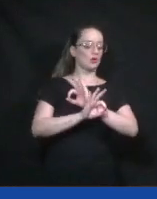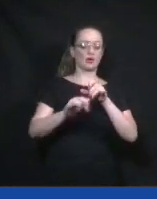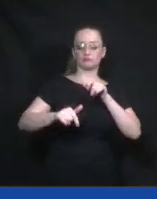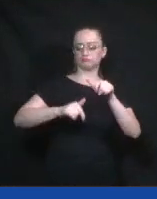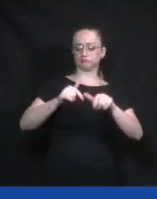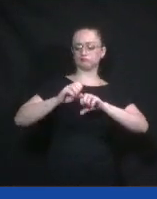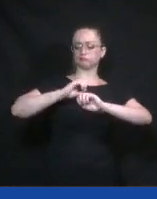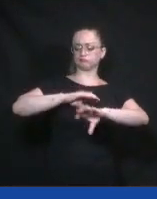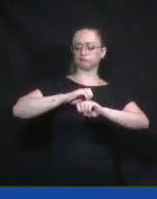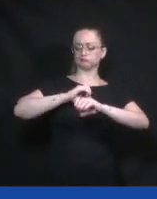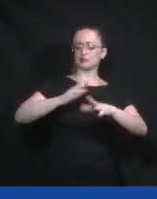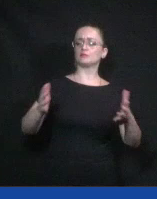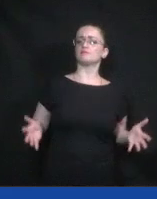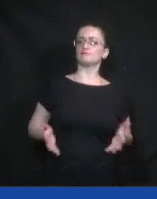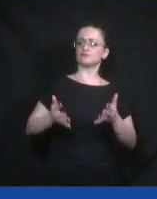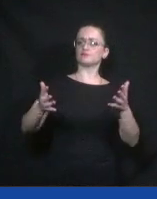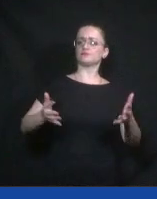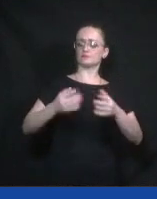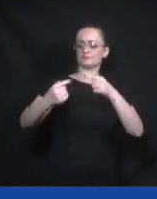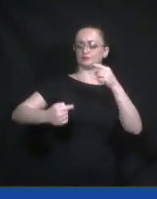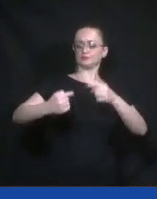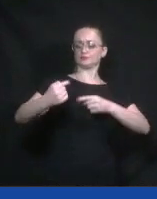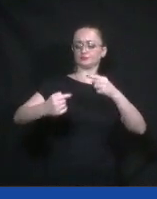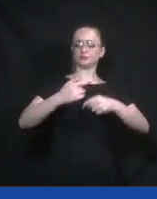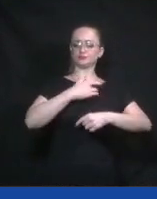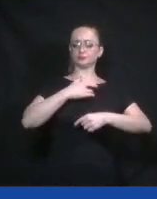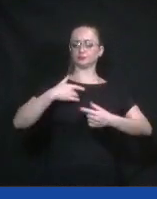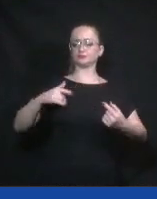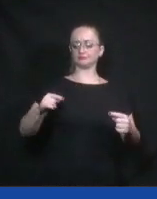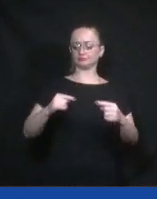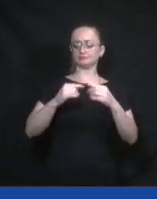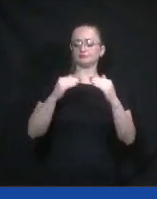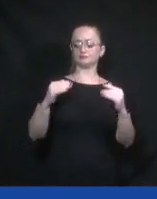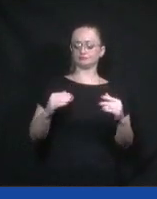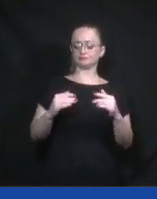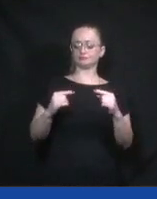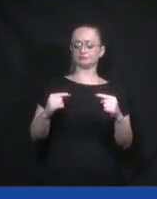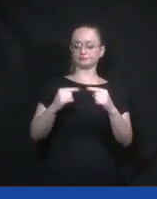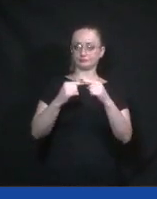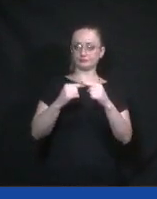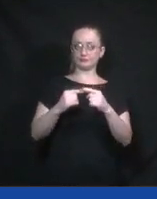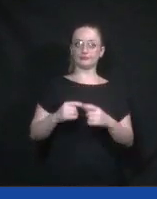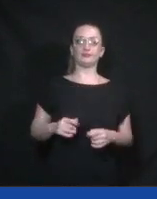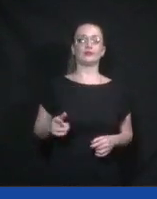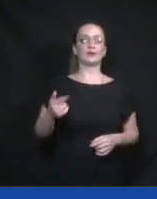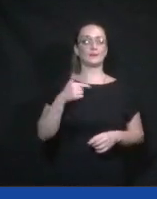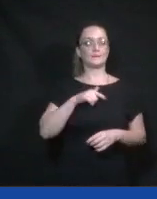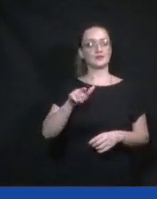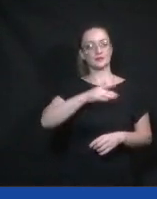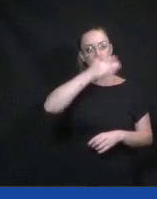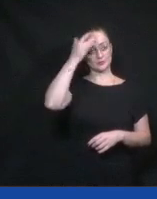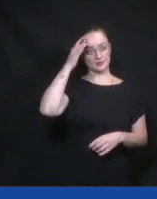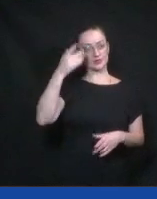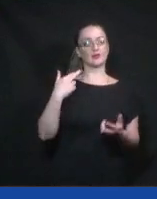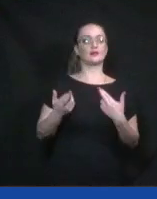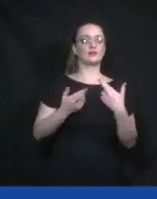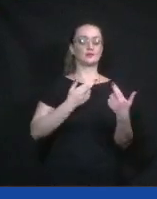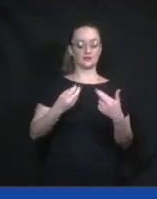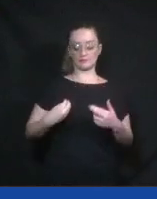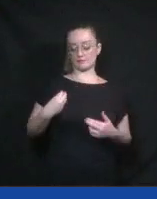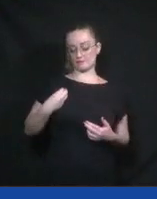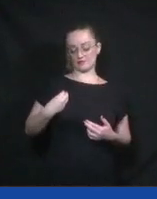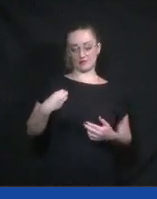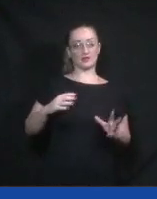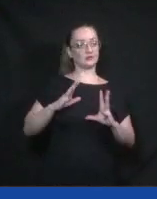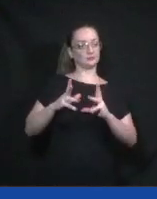educação e de promoção de um debate saudável segura o estádio para questões que se relacionam com a nossa vida